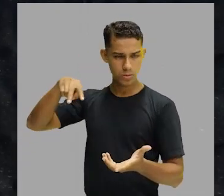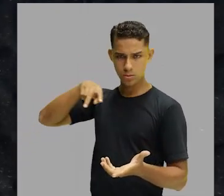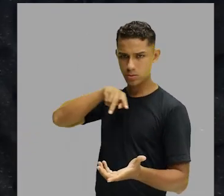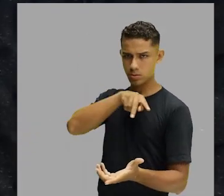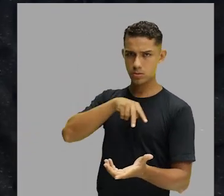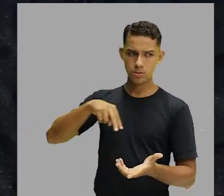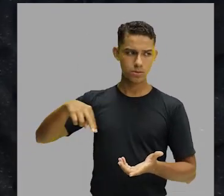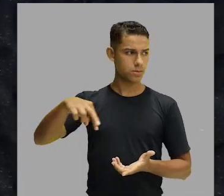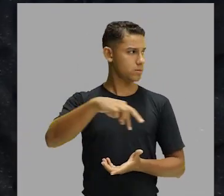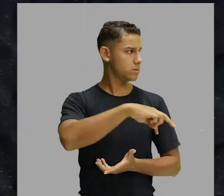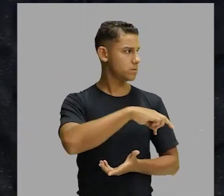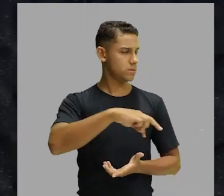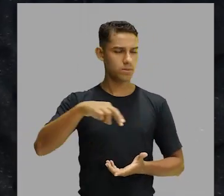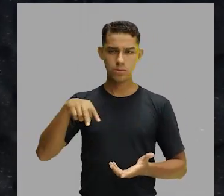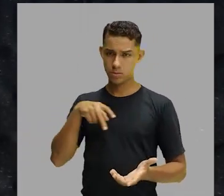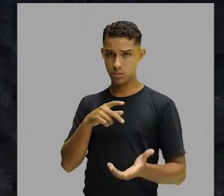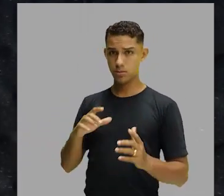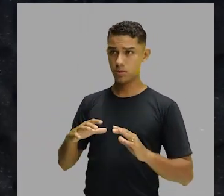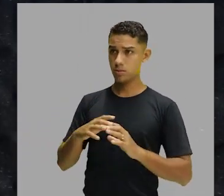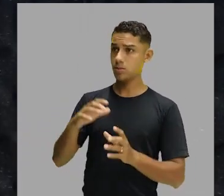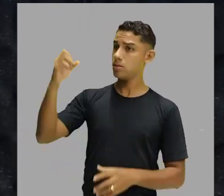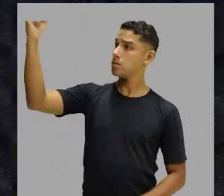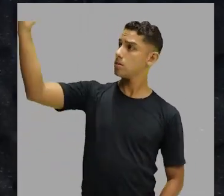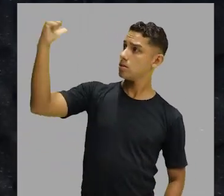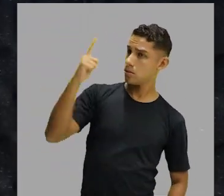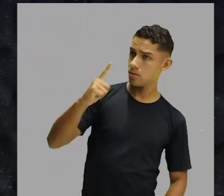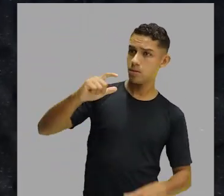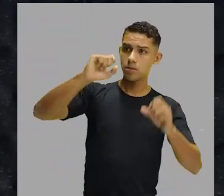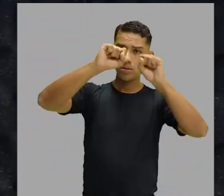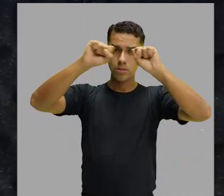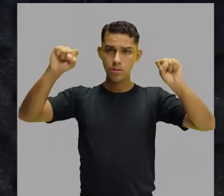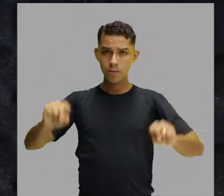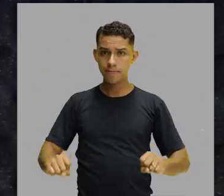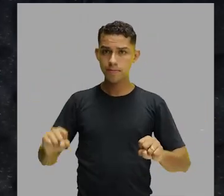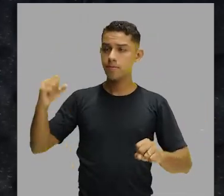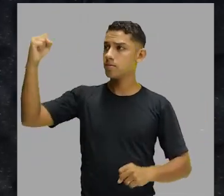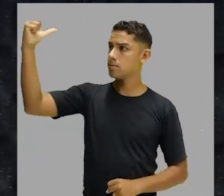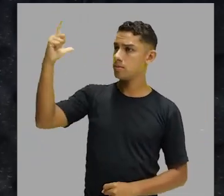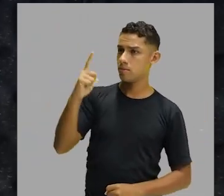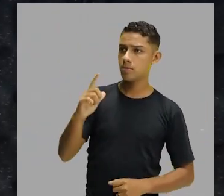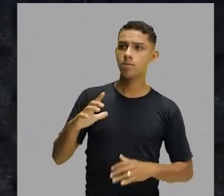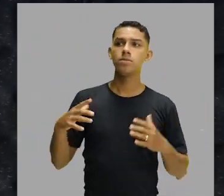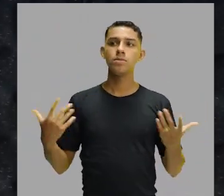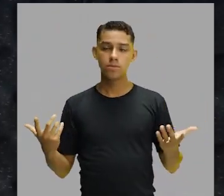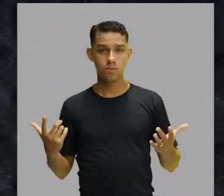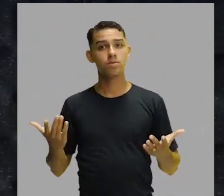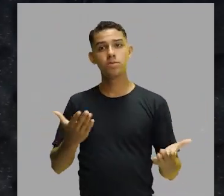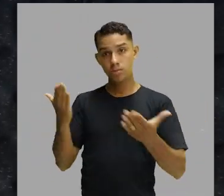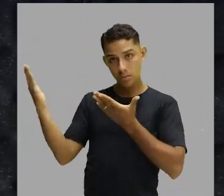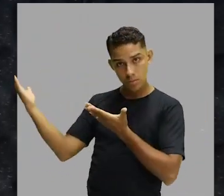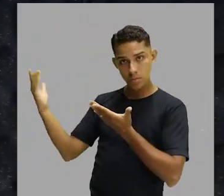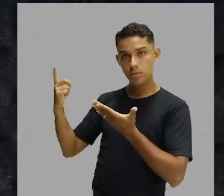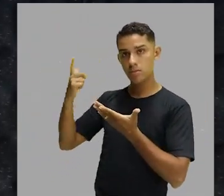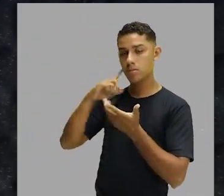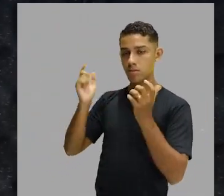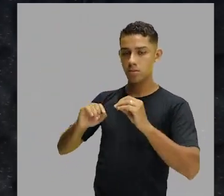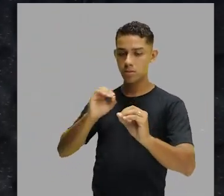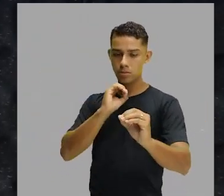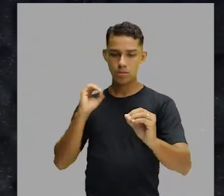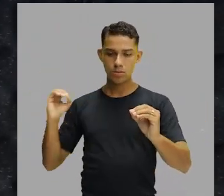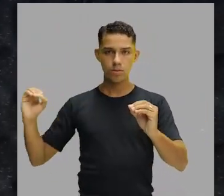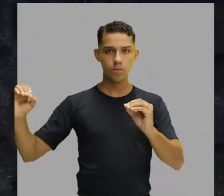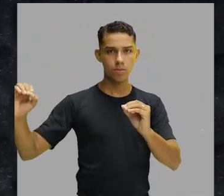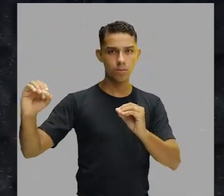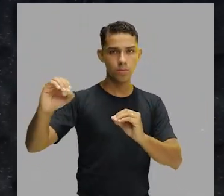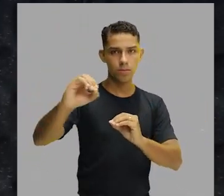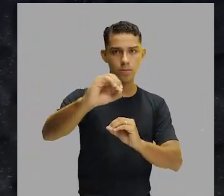é o Sol e não a Terra, né, no sistema planetário, passou a ser impresso,